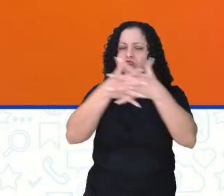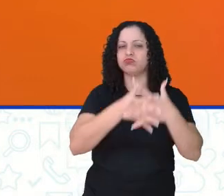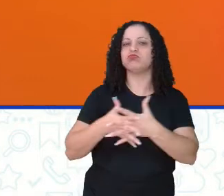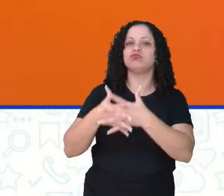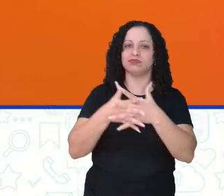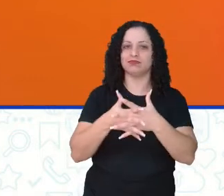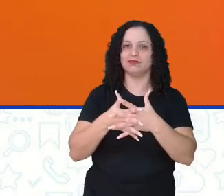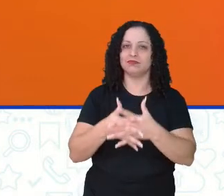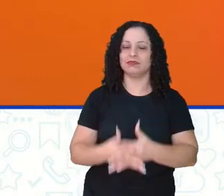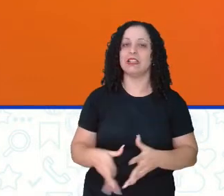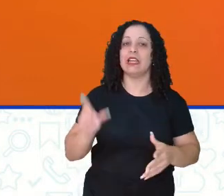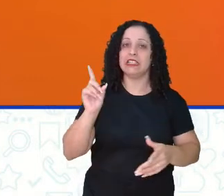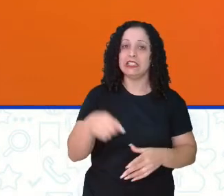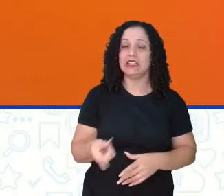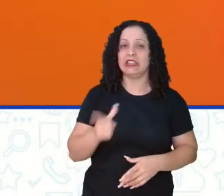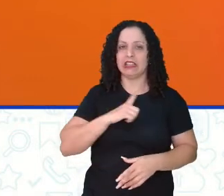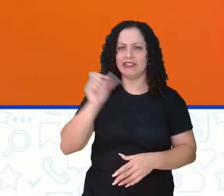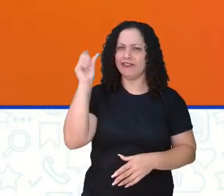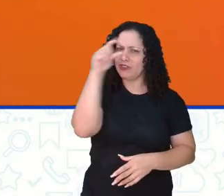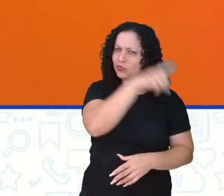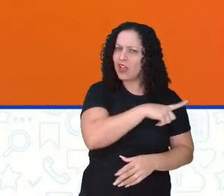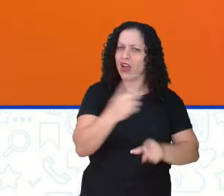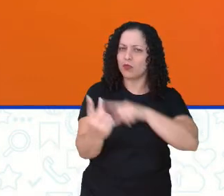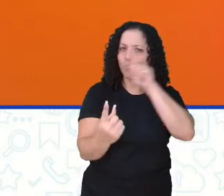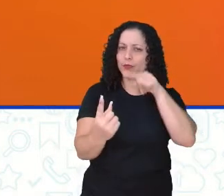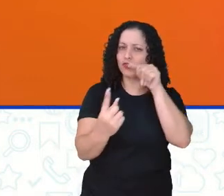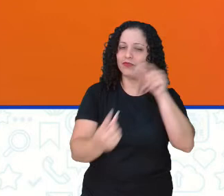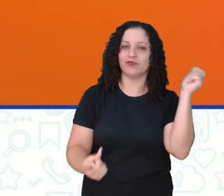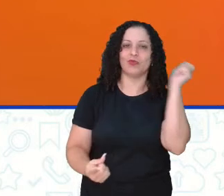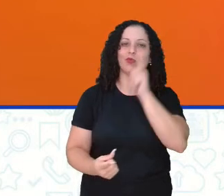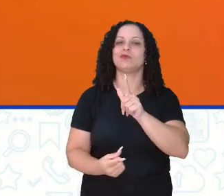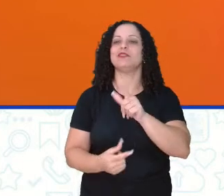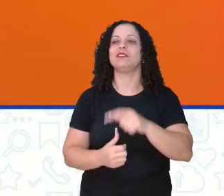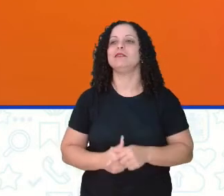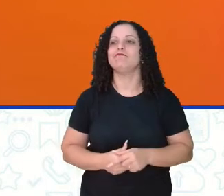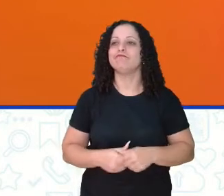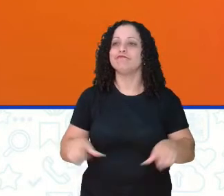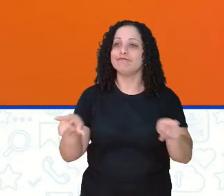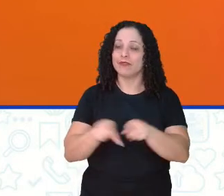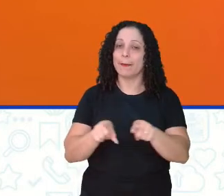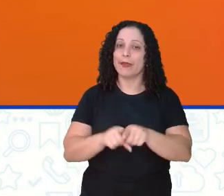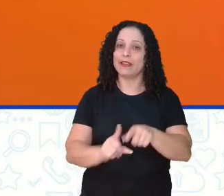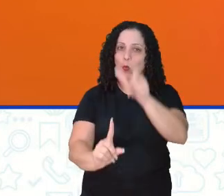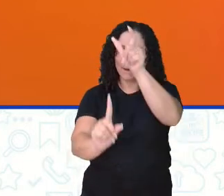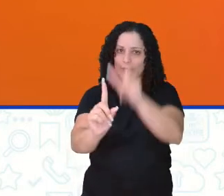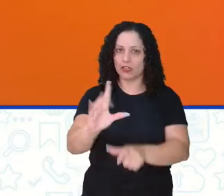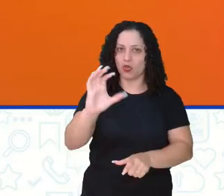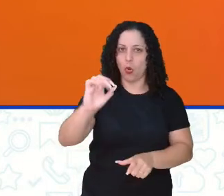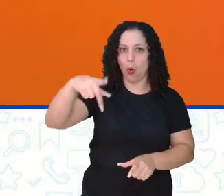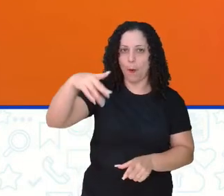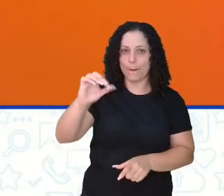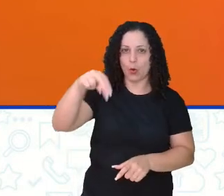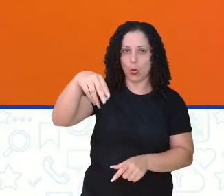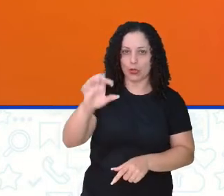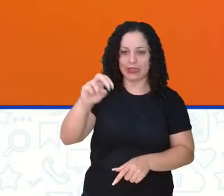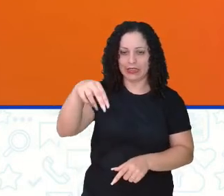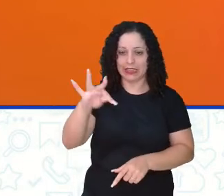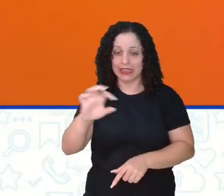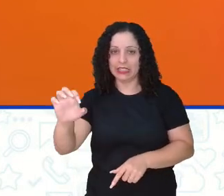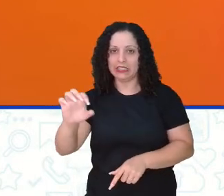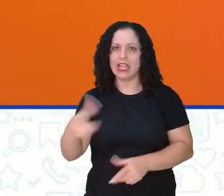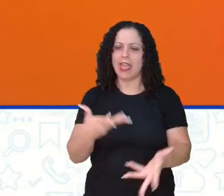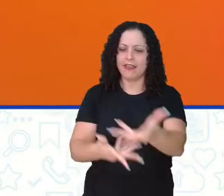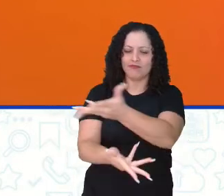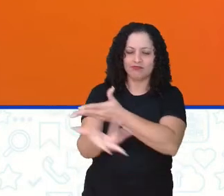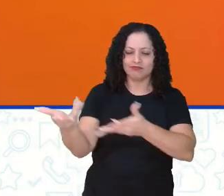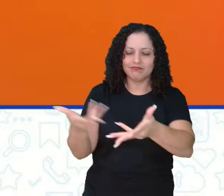realização dos objetivos do personagem principal. E o oponente é o personagem que tem uma relação próxima com o antagonista